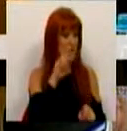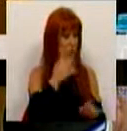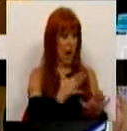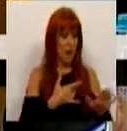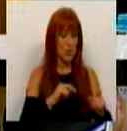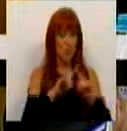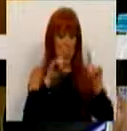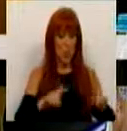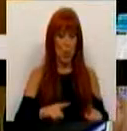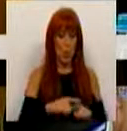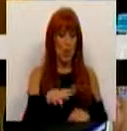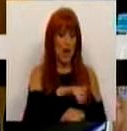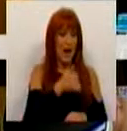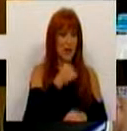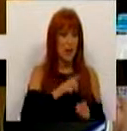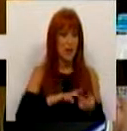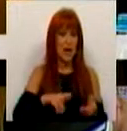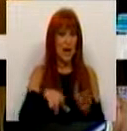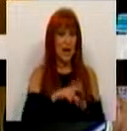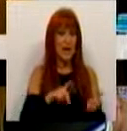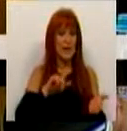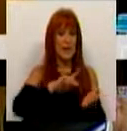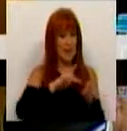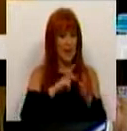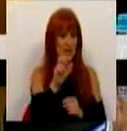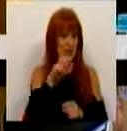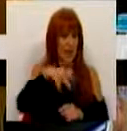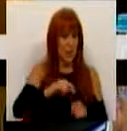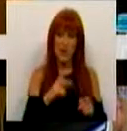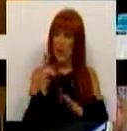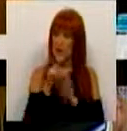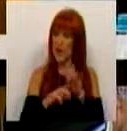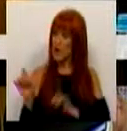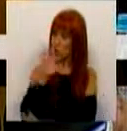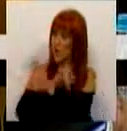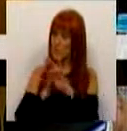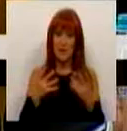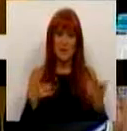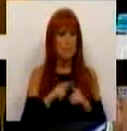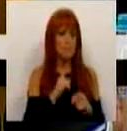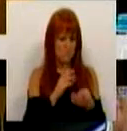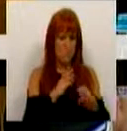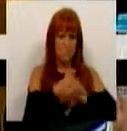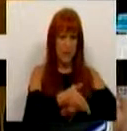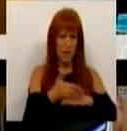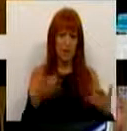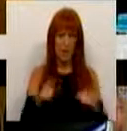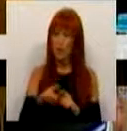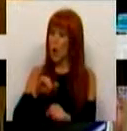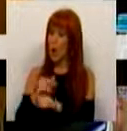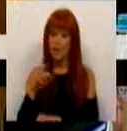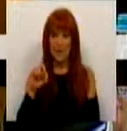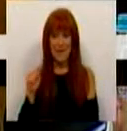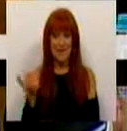salvaguarda estão no quadro da jurisdição legal e técnica do ICNF e algumas decorrem de regras europeias e assim se manterão. As